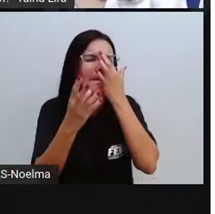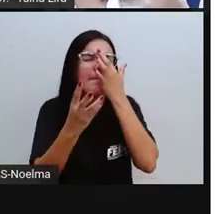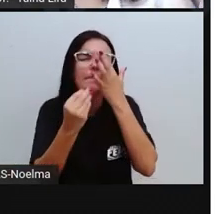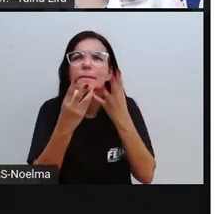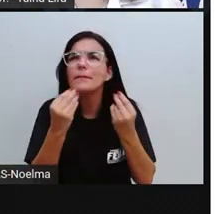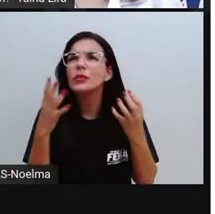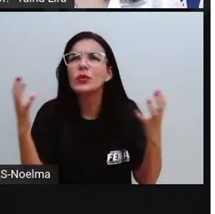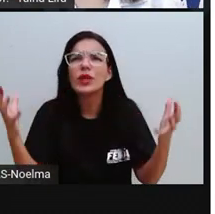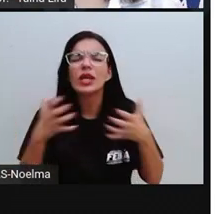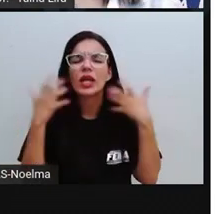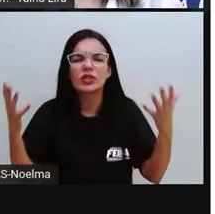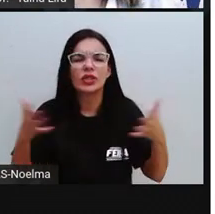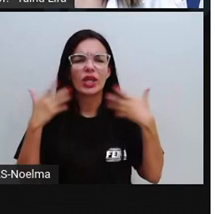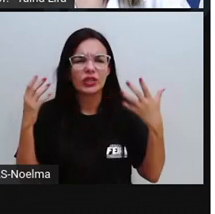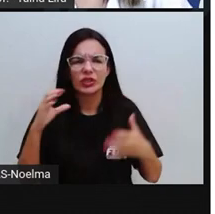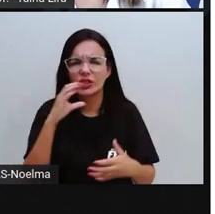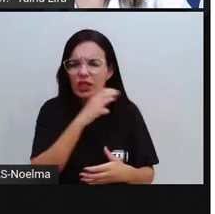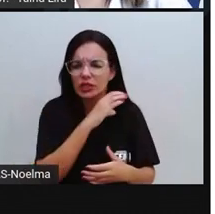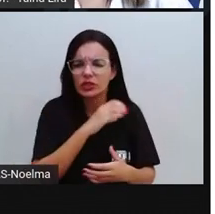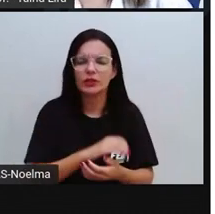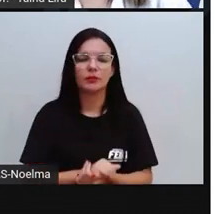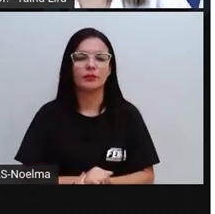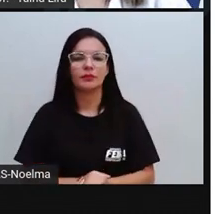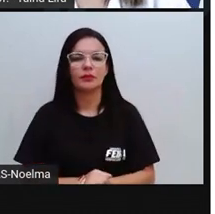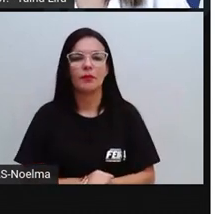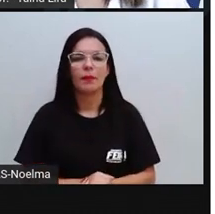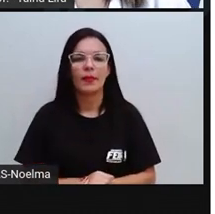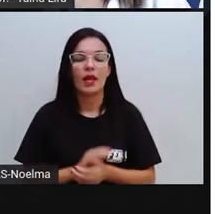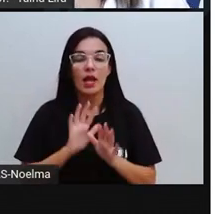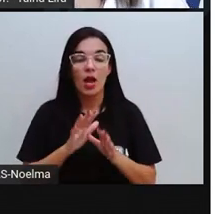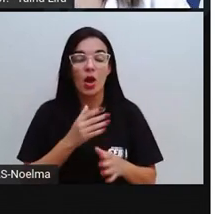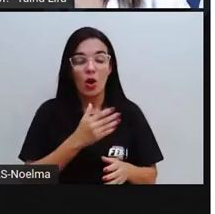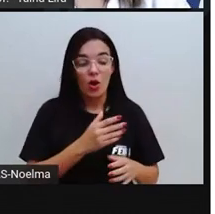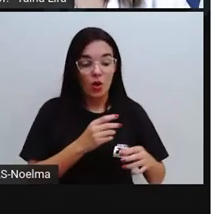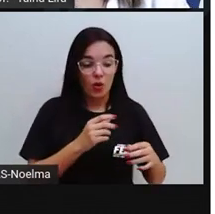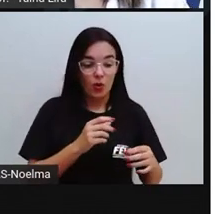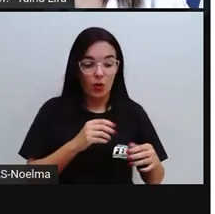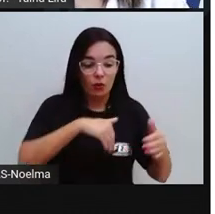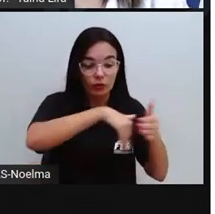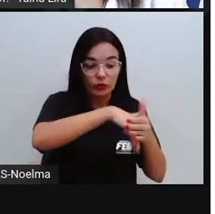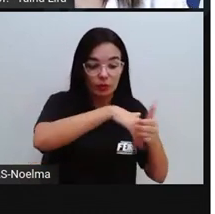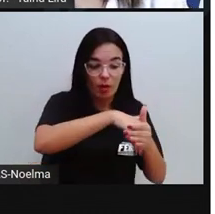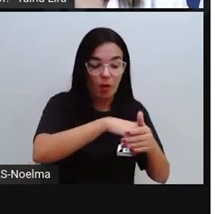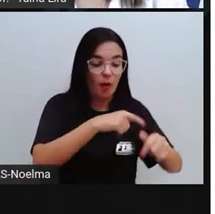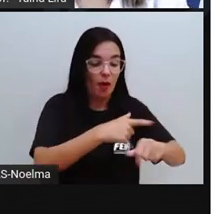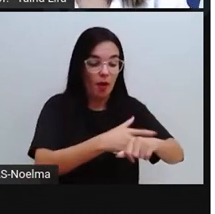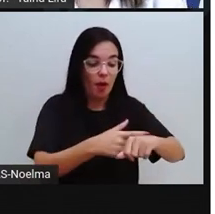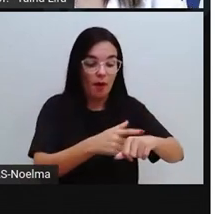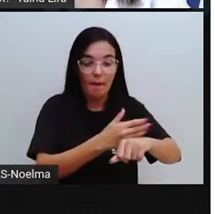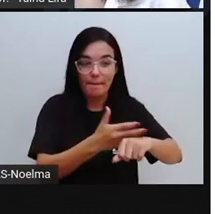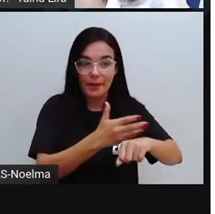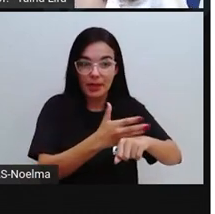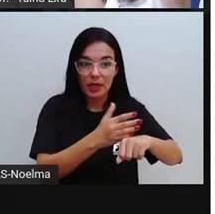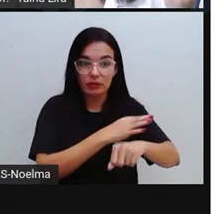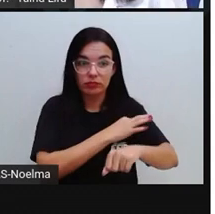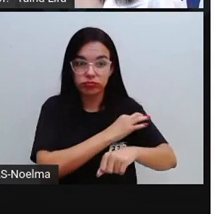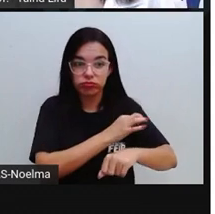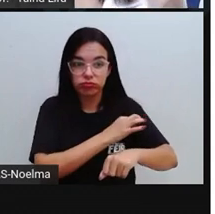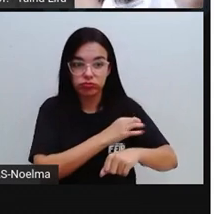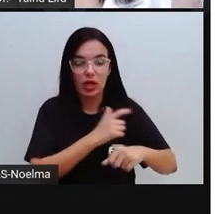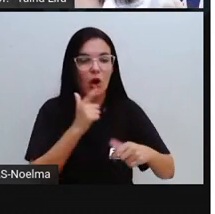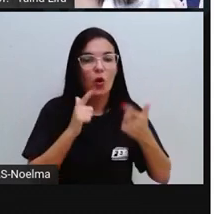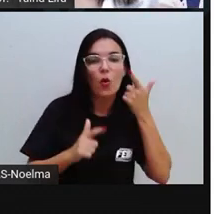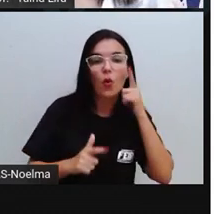e ensolarado, tá bom? O time feliz, que é o time aqui, ó, do uniforme mais claro, ele